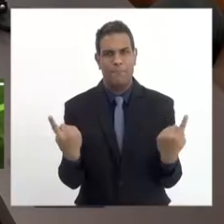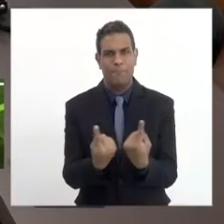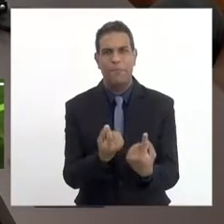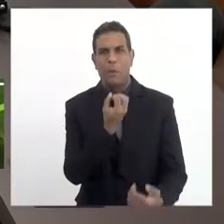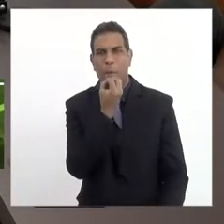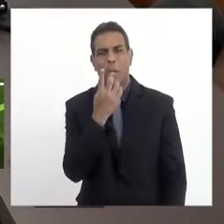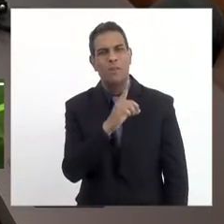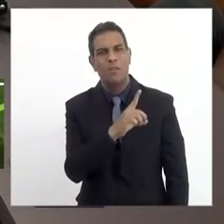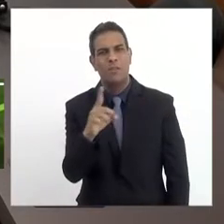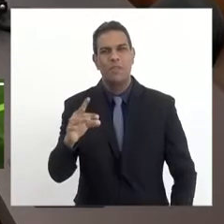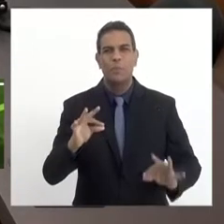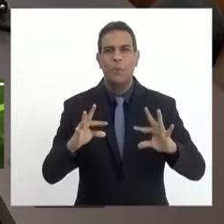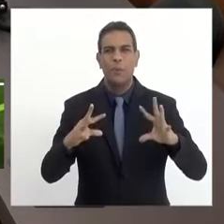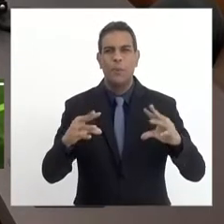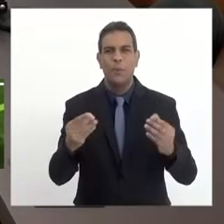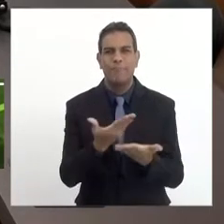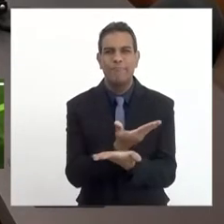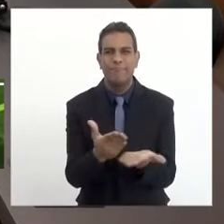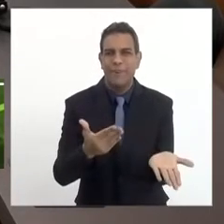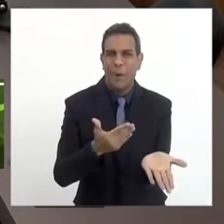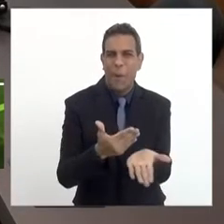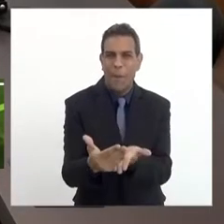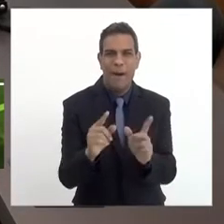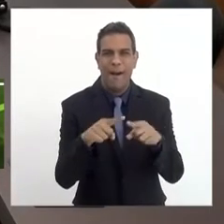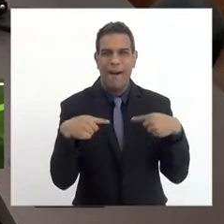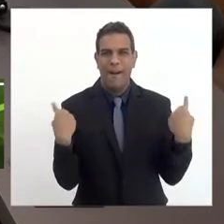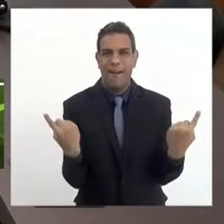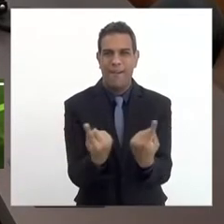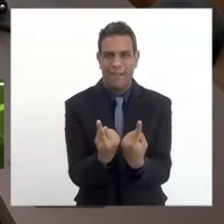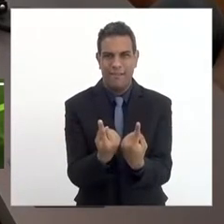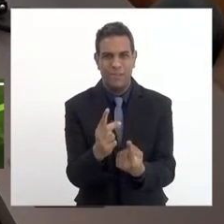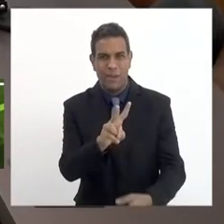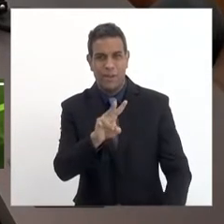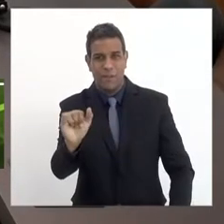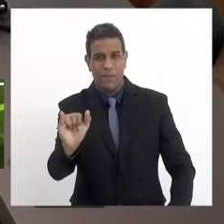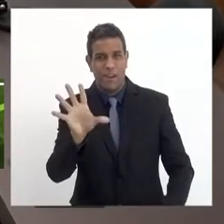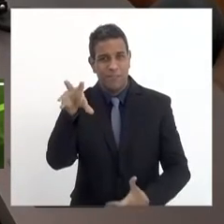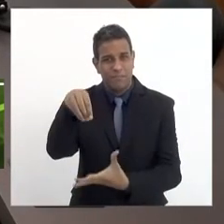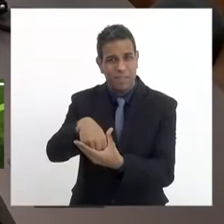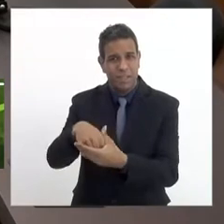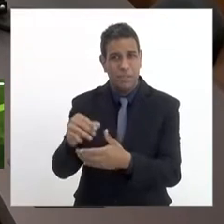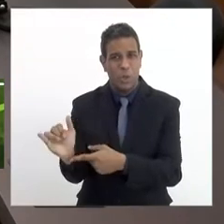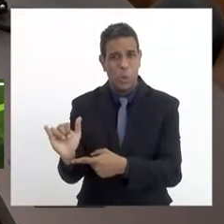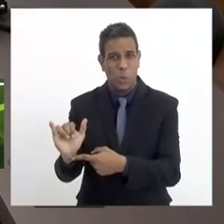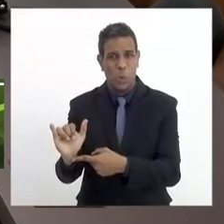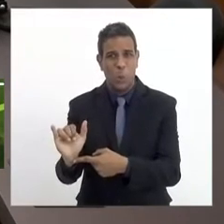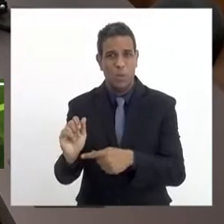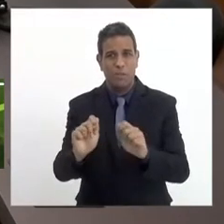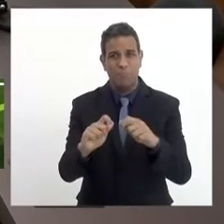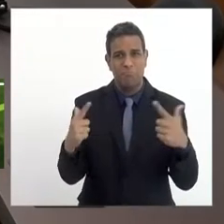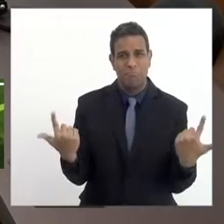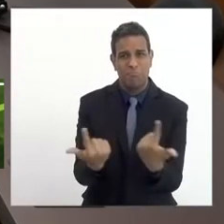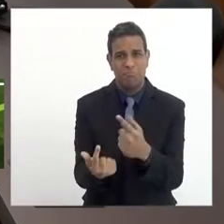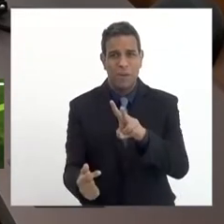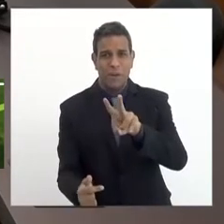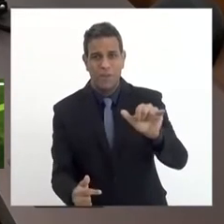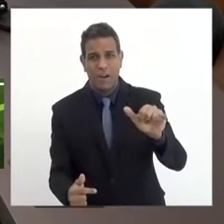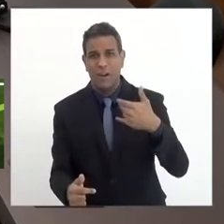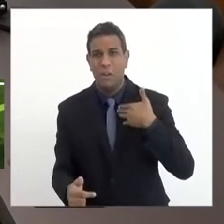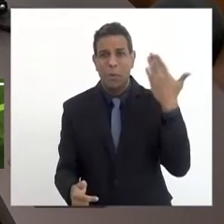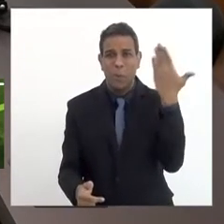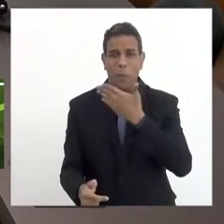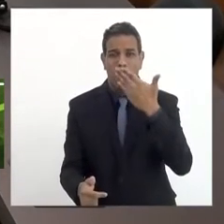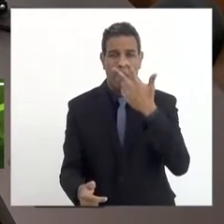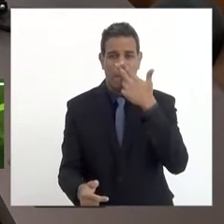Então, bom dia a todas e a todos. Damos início, não sei, vai ser transmitido pela TV? Ao vivo? Já está, presidente. Já está? Ok, que eu não tinha